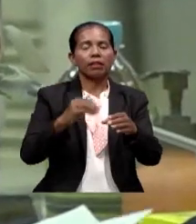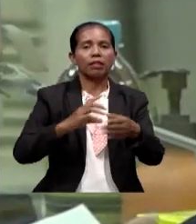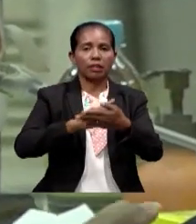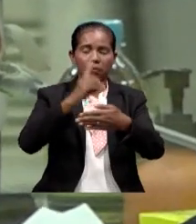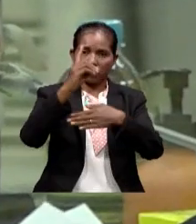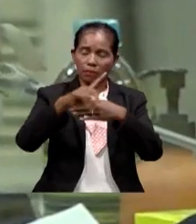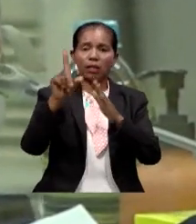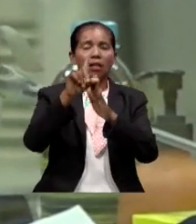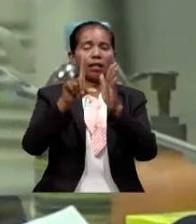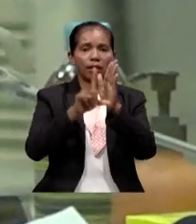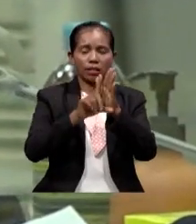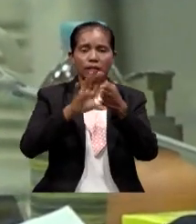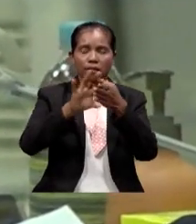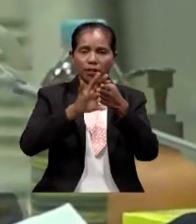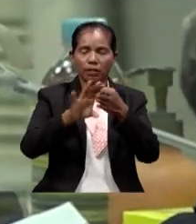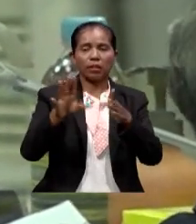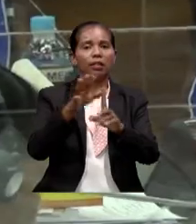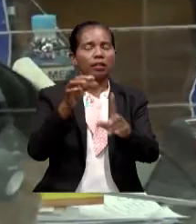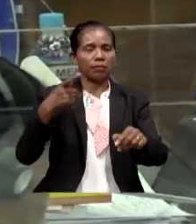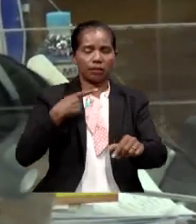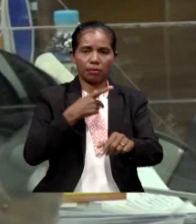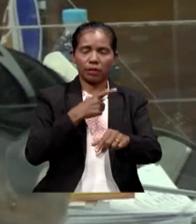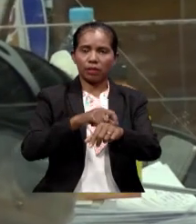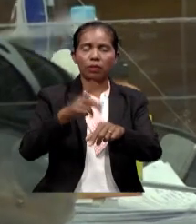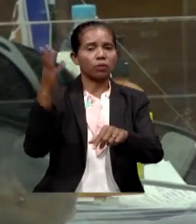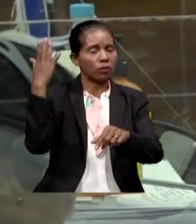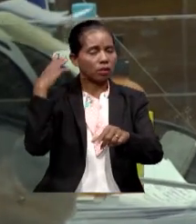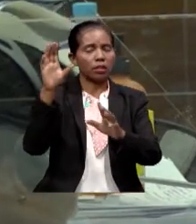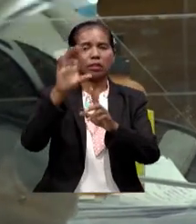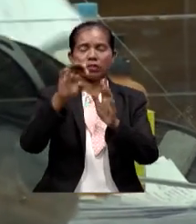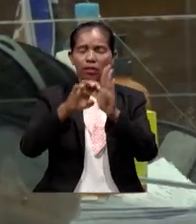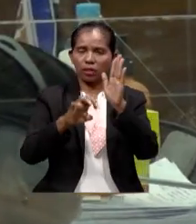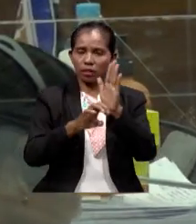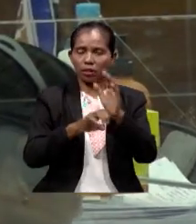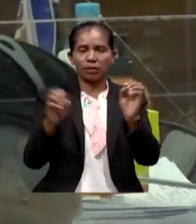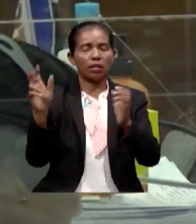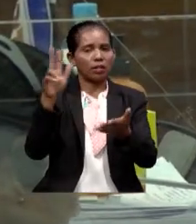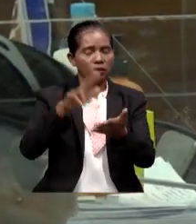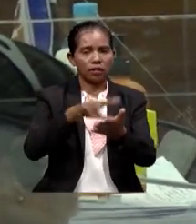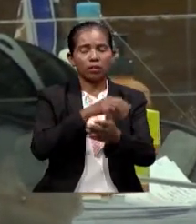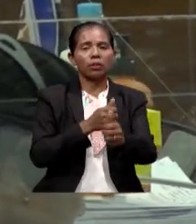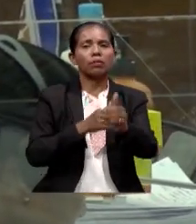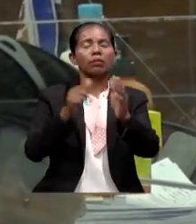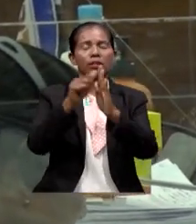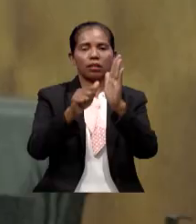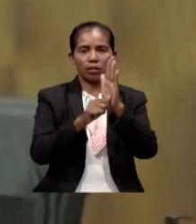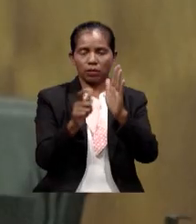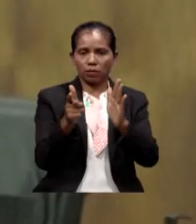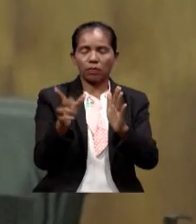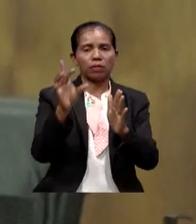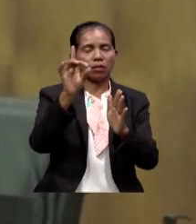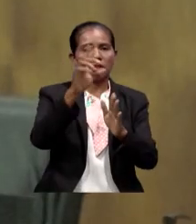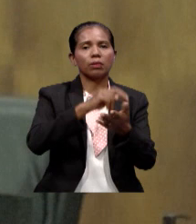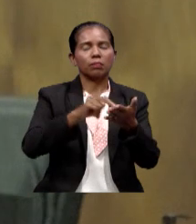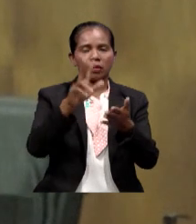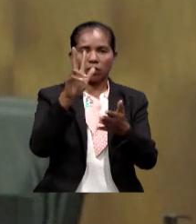eleitoral ba eleição parlamentar nebe antes ne chefe estado veta, precisa la tuir constituição arreteli, artigo alu resivalu número tolu nebe mac